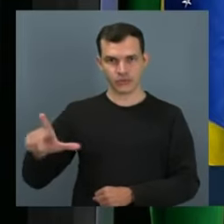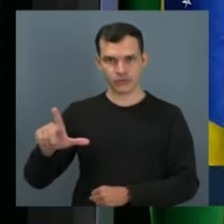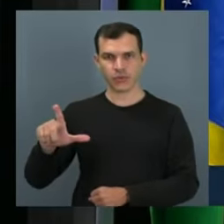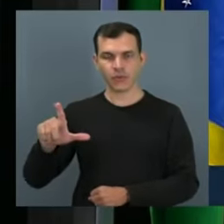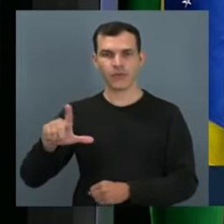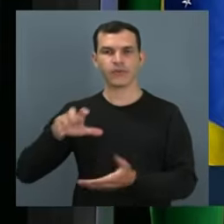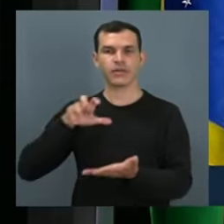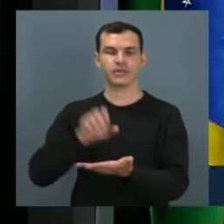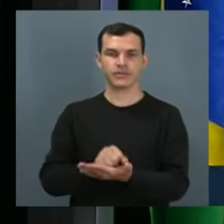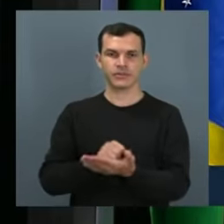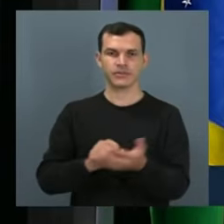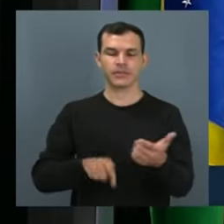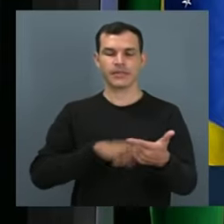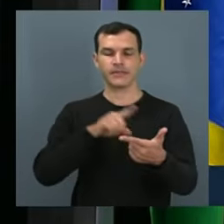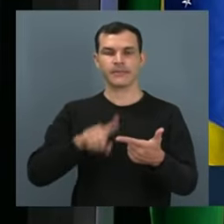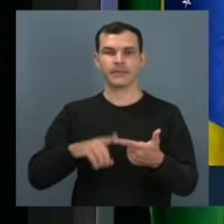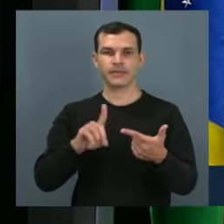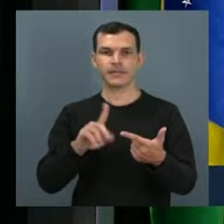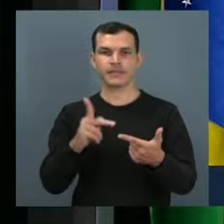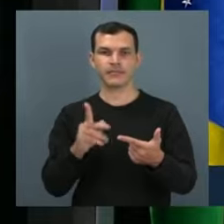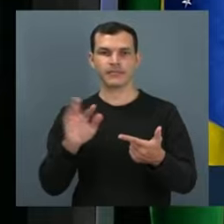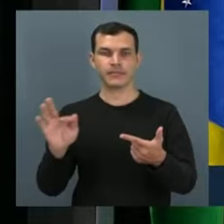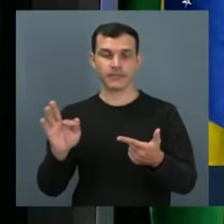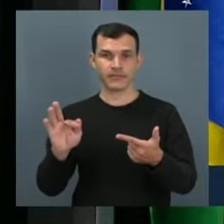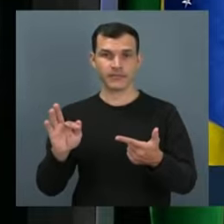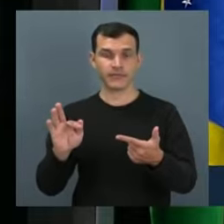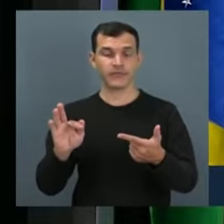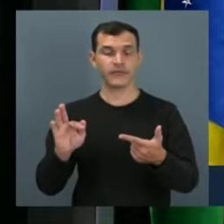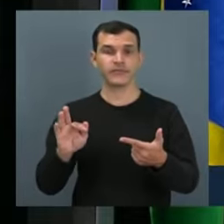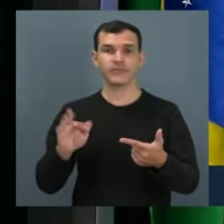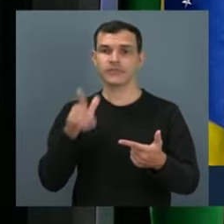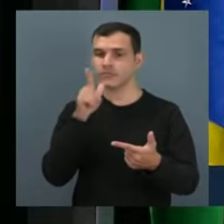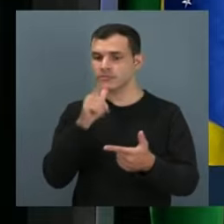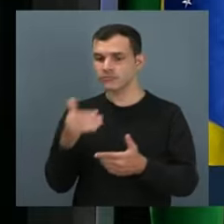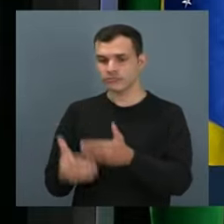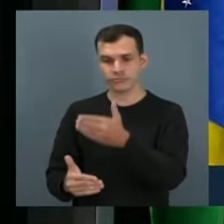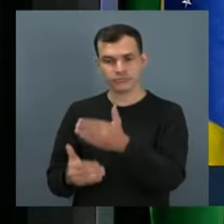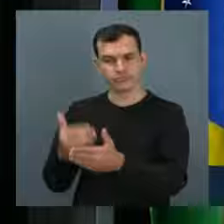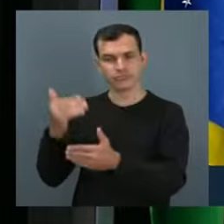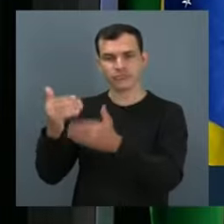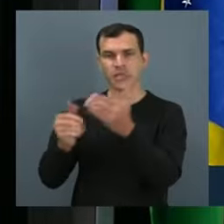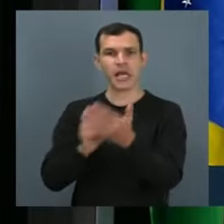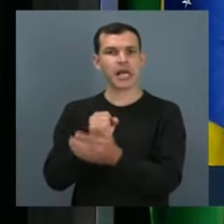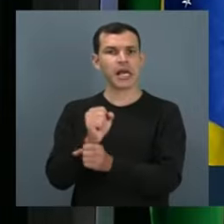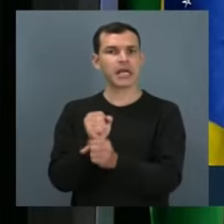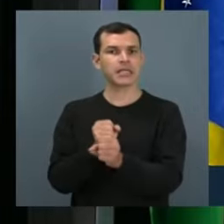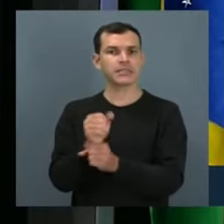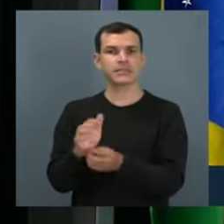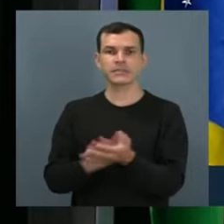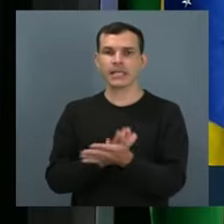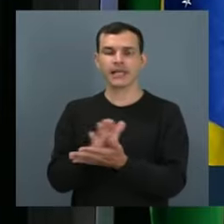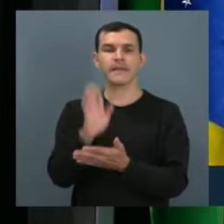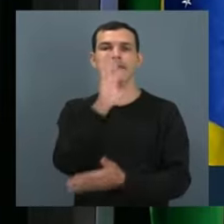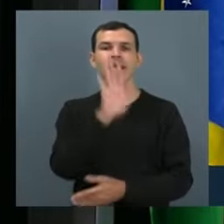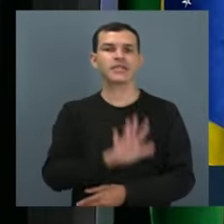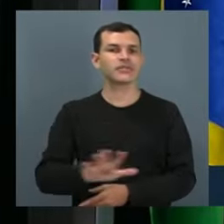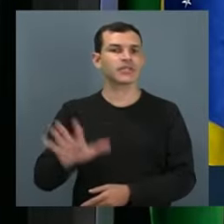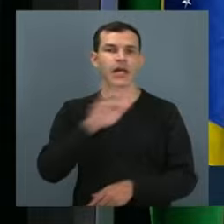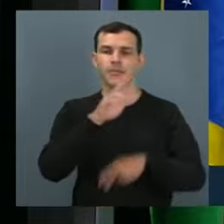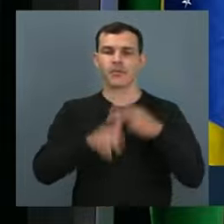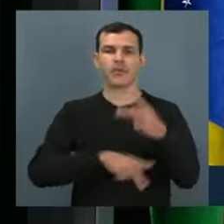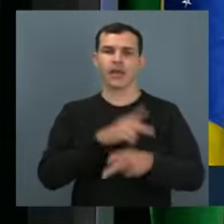em 2022, tendo permanecido sem avanços relevantes por anos. O Brasil é pró-vida, todo mundo sabe